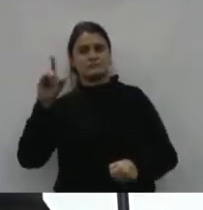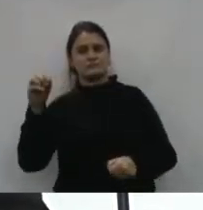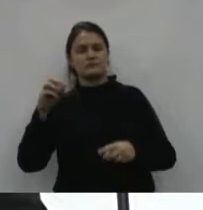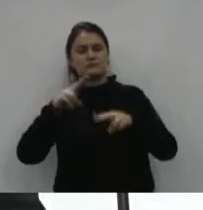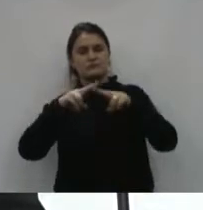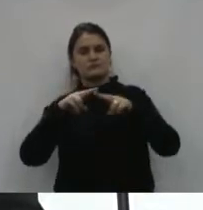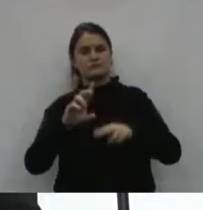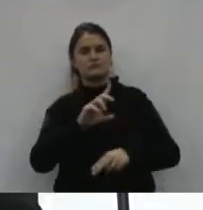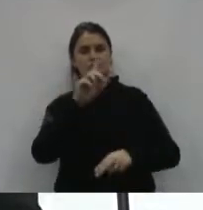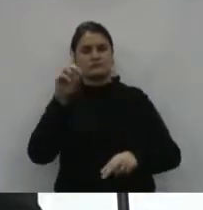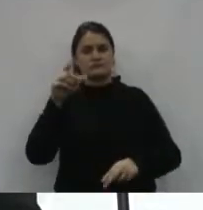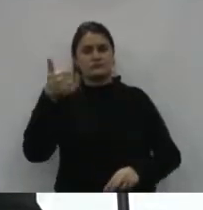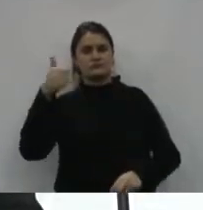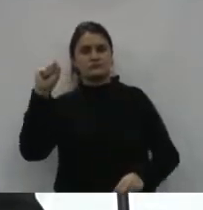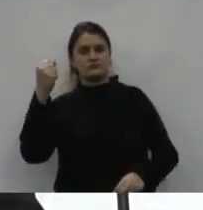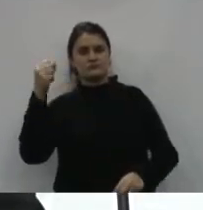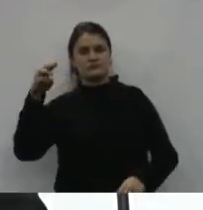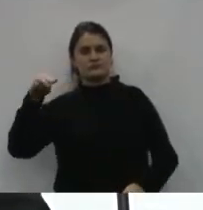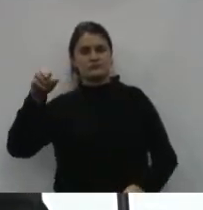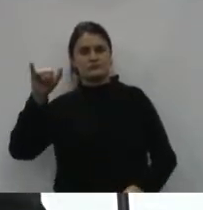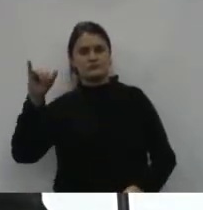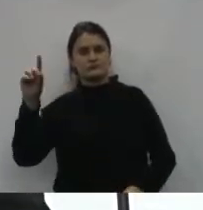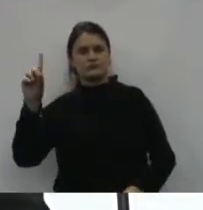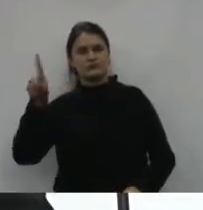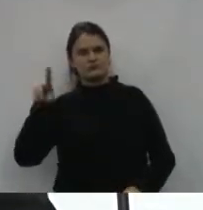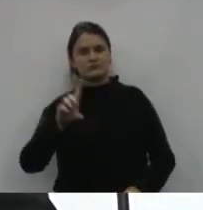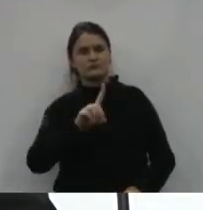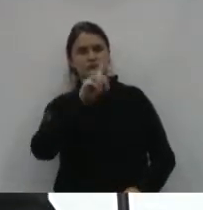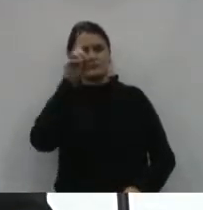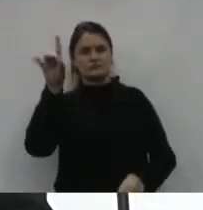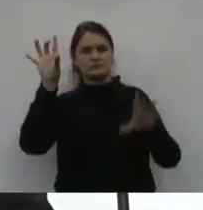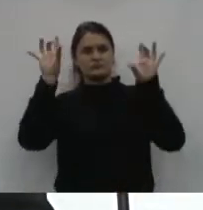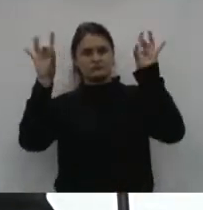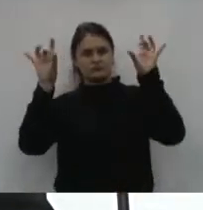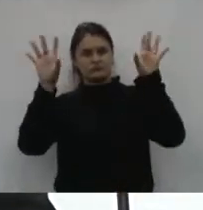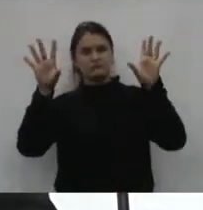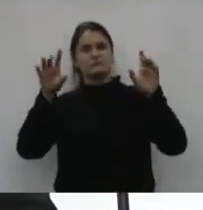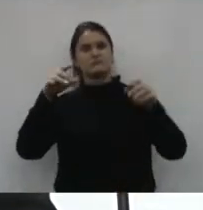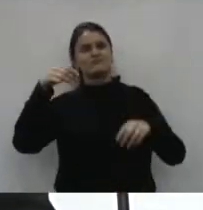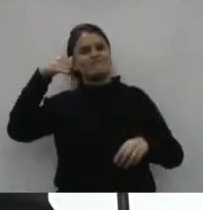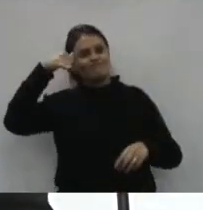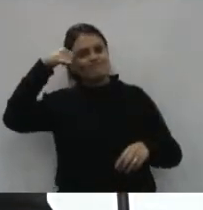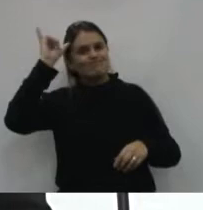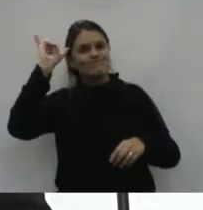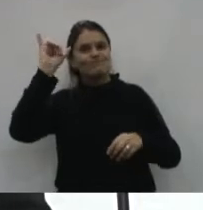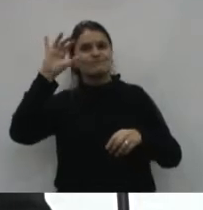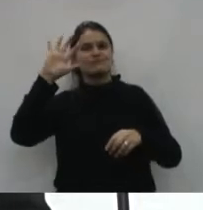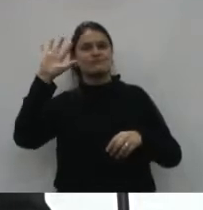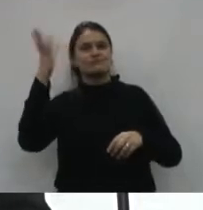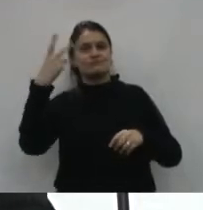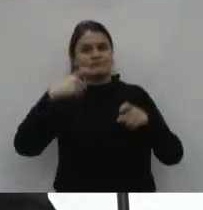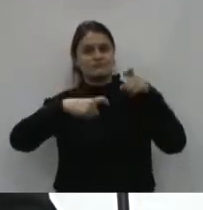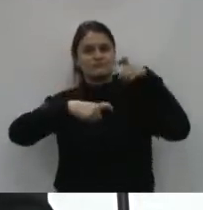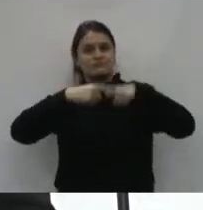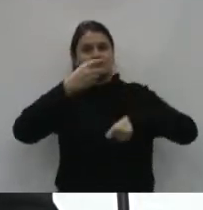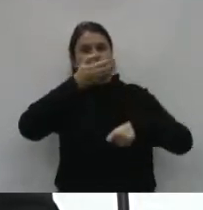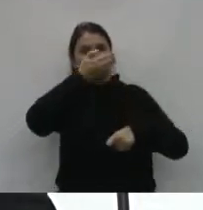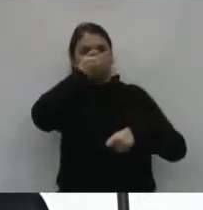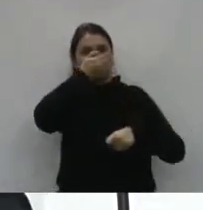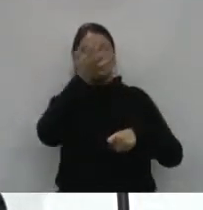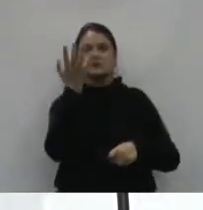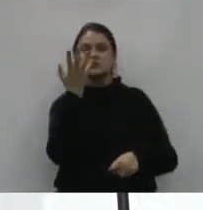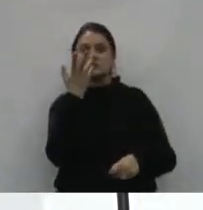18 de maio em que em que se celebra o dia nacional de combate ao abuso e exploração de crianças e adolescentes